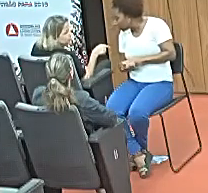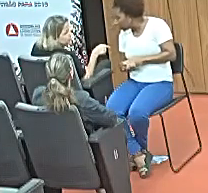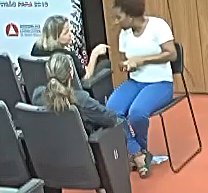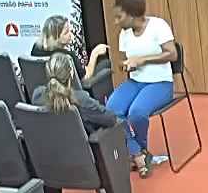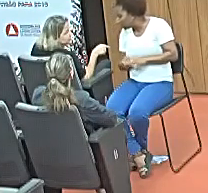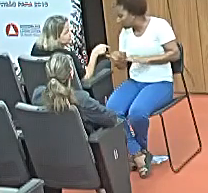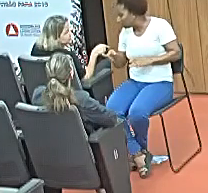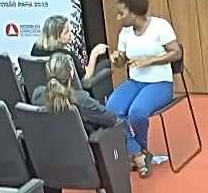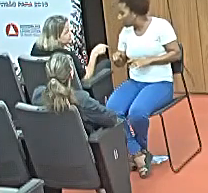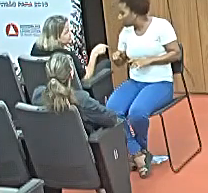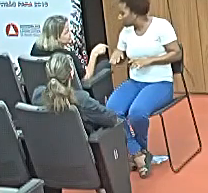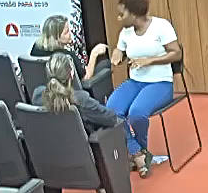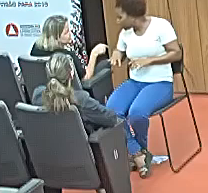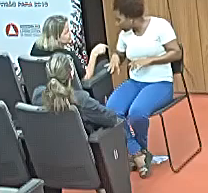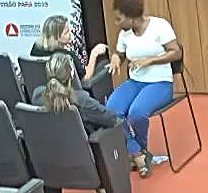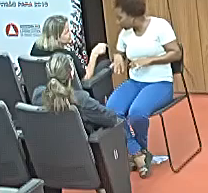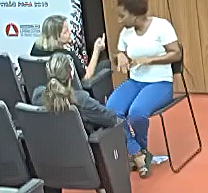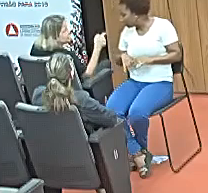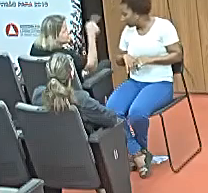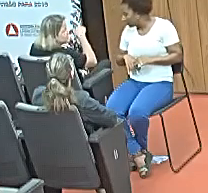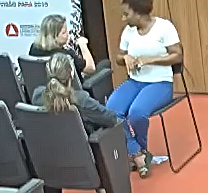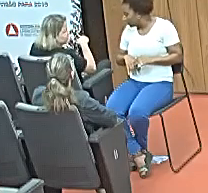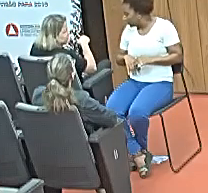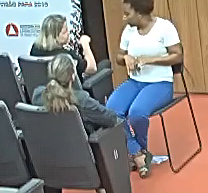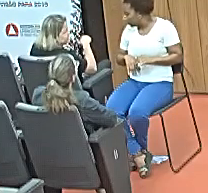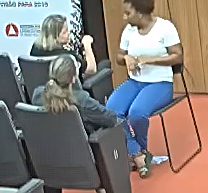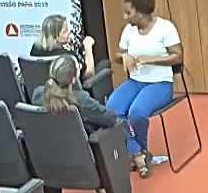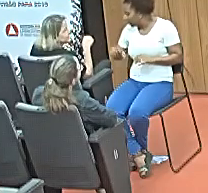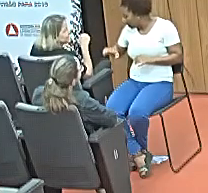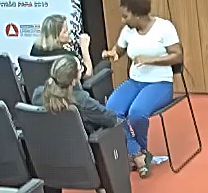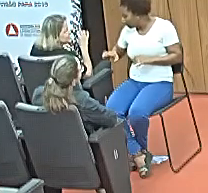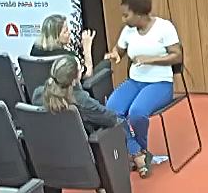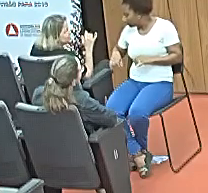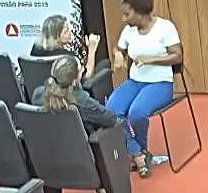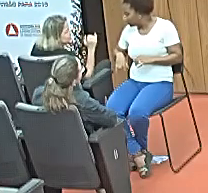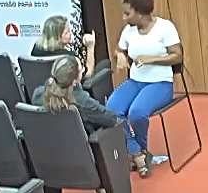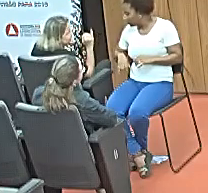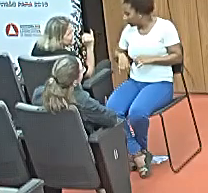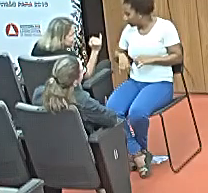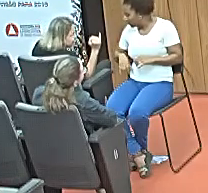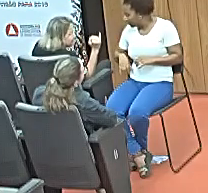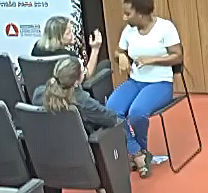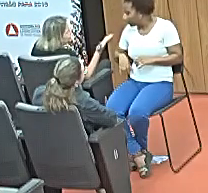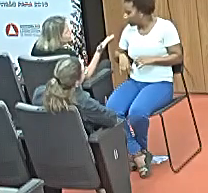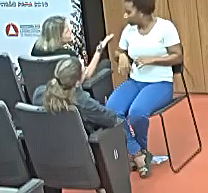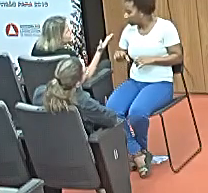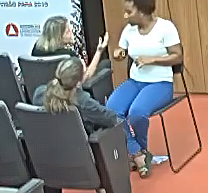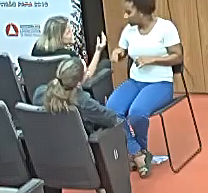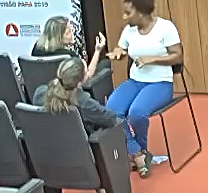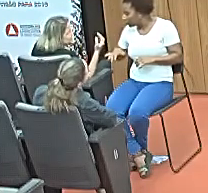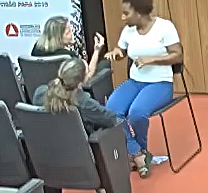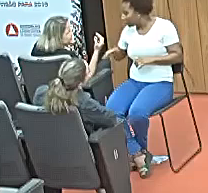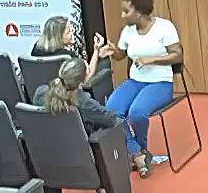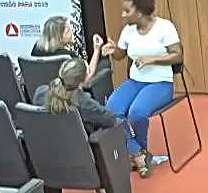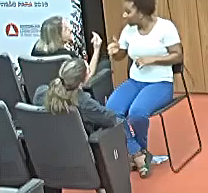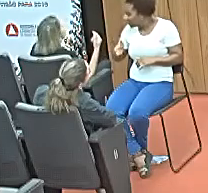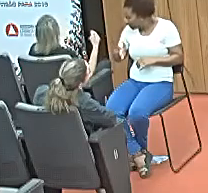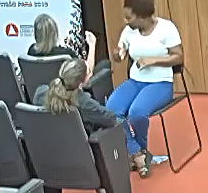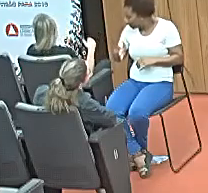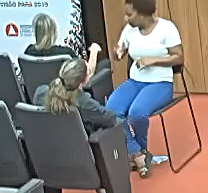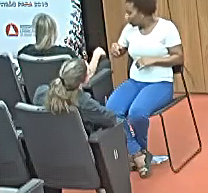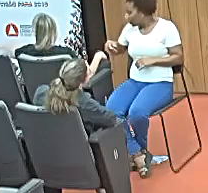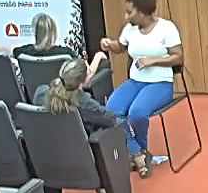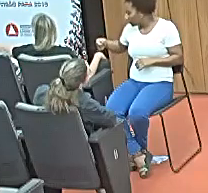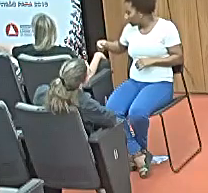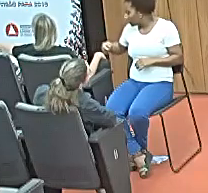mais cedo vocês ficarão aqui e repetindo que eu venho falando como presidente da comissão de participação popular e